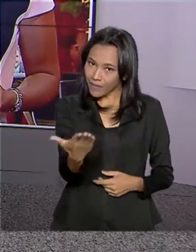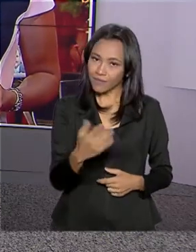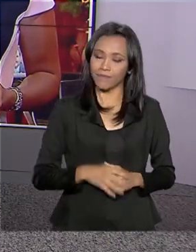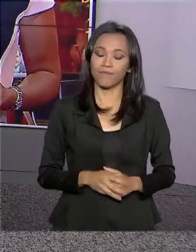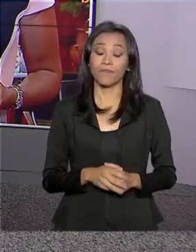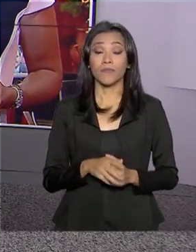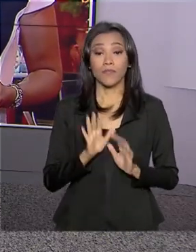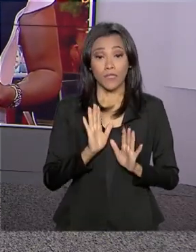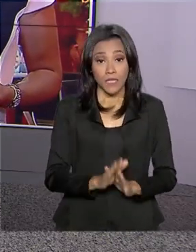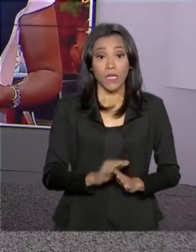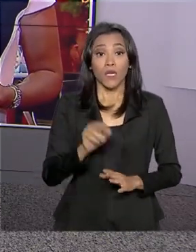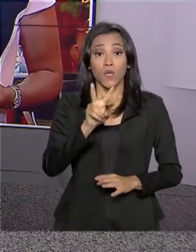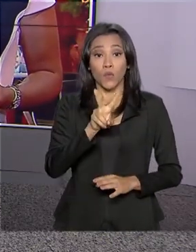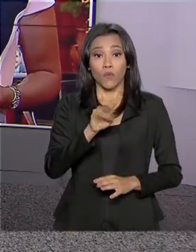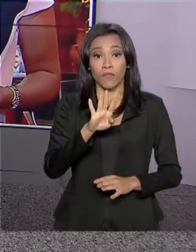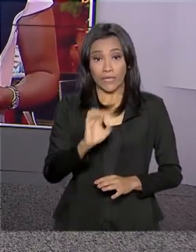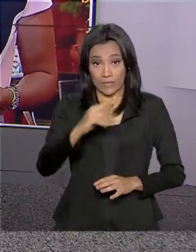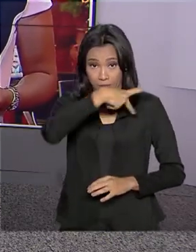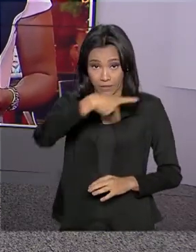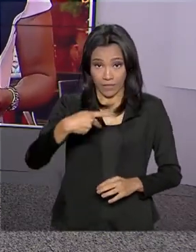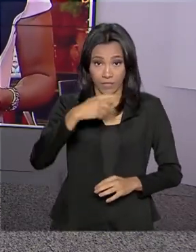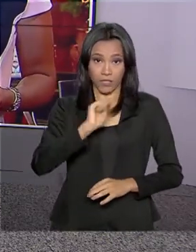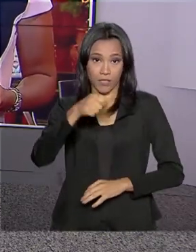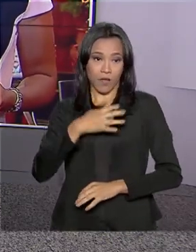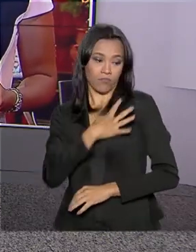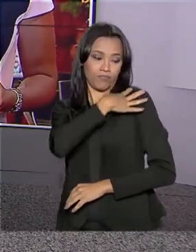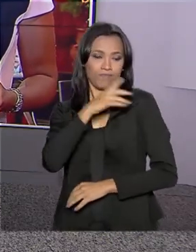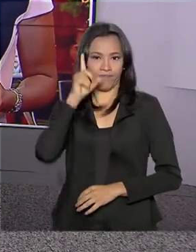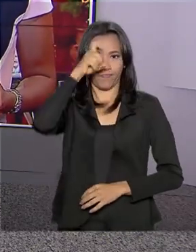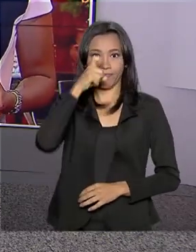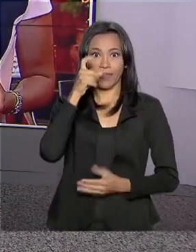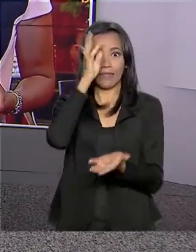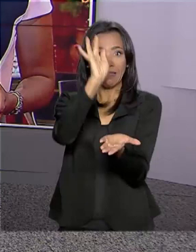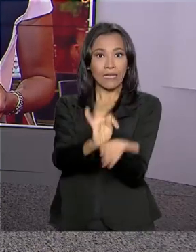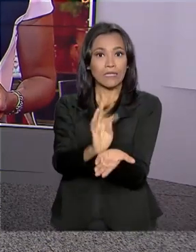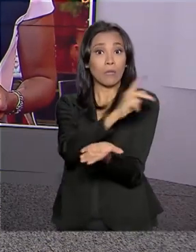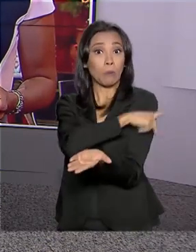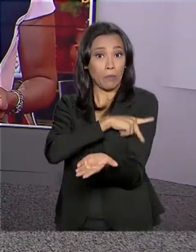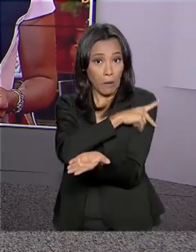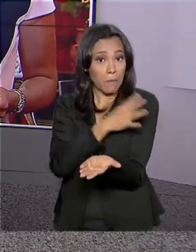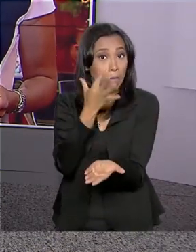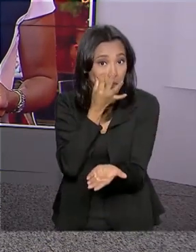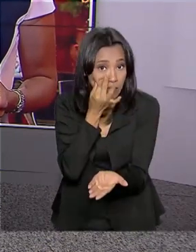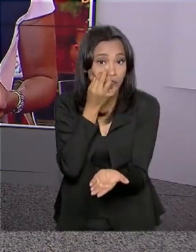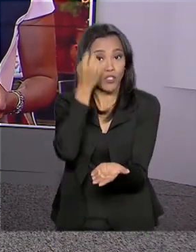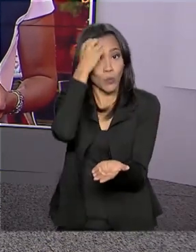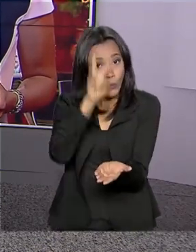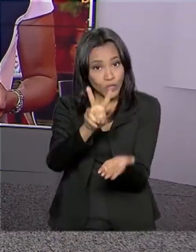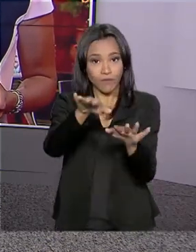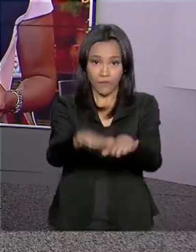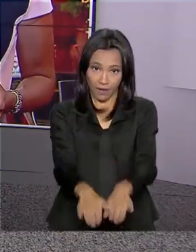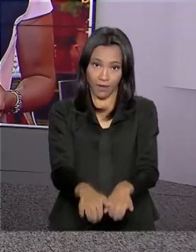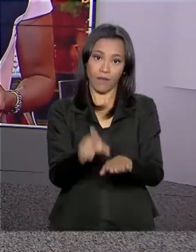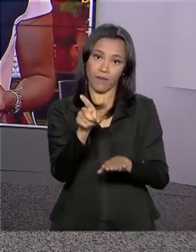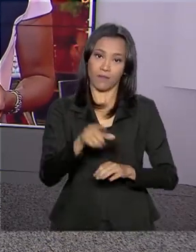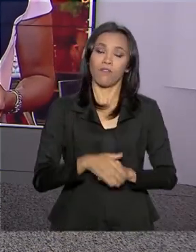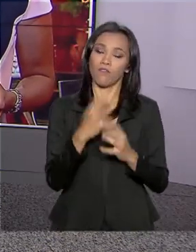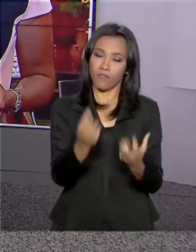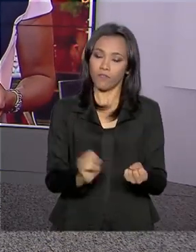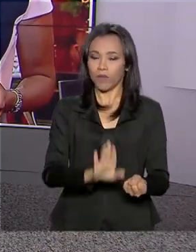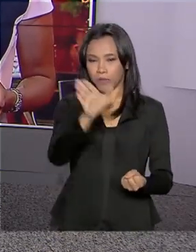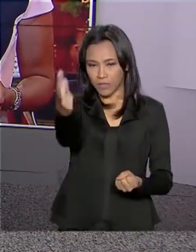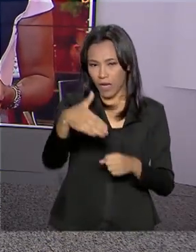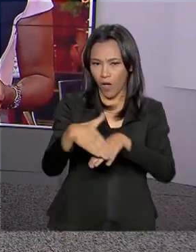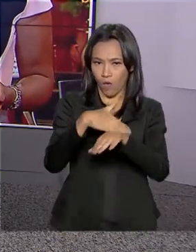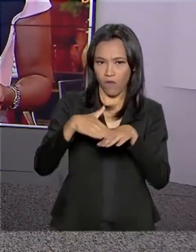e olha o vice-presidente hamilton mourão está em teresina no piauí onde cumpre agenda oficial de dois dias é para lá que a gente vai agora conversar com a